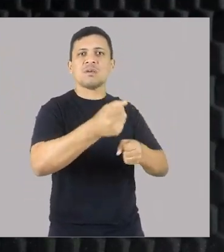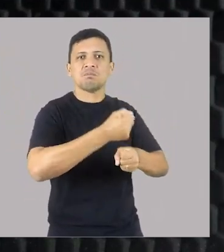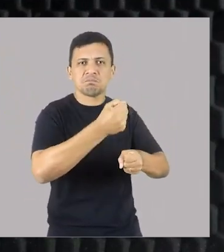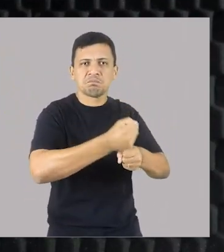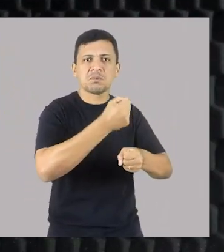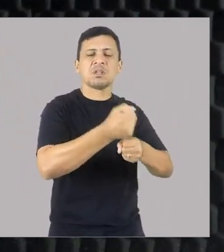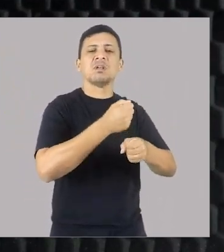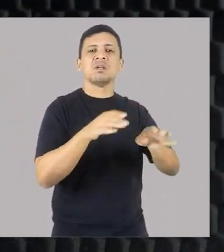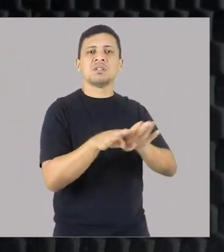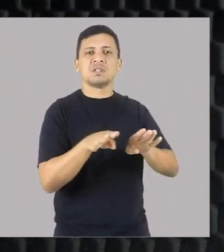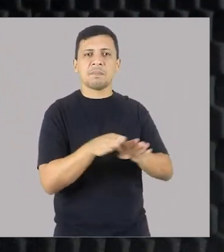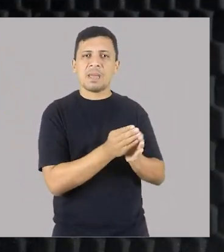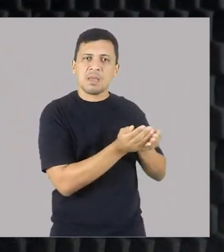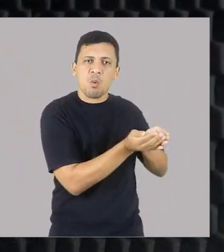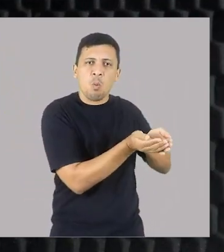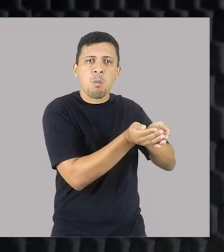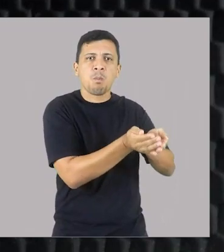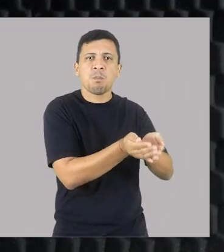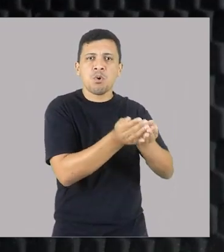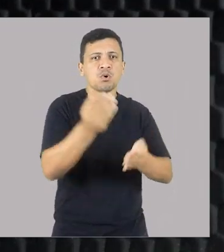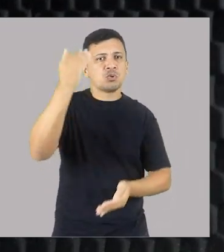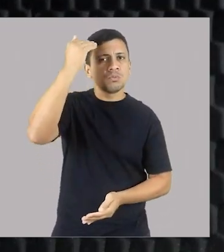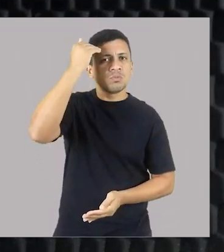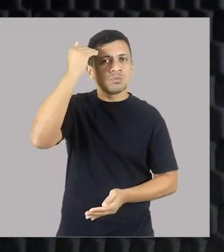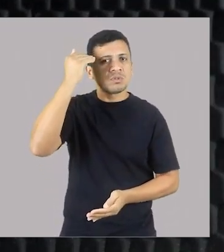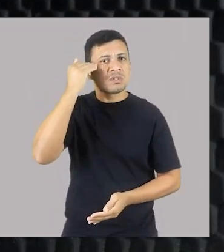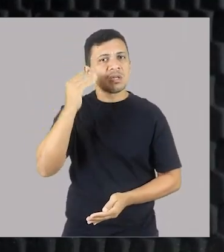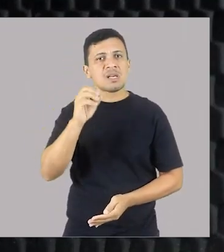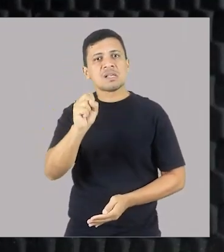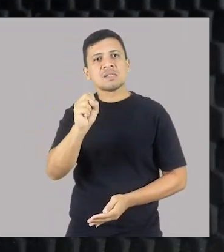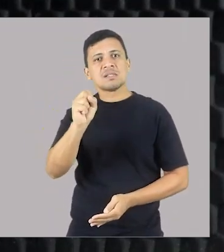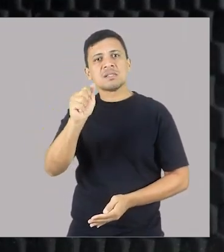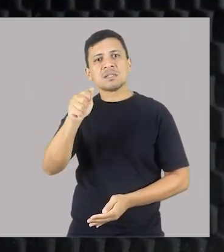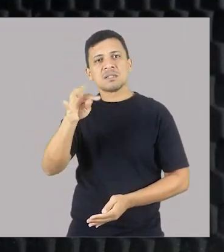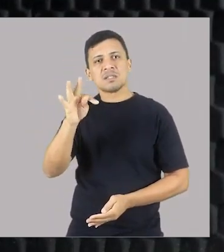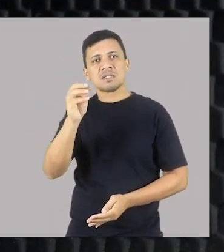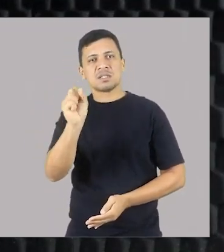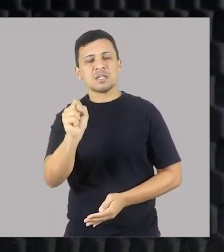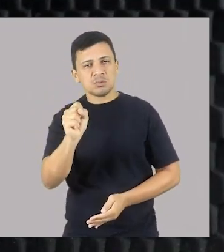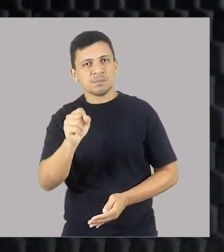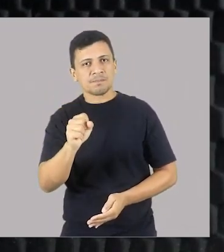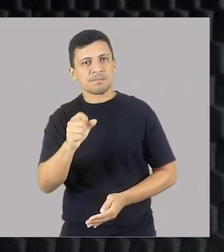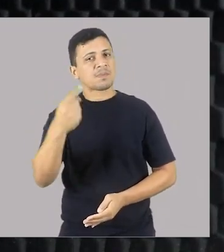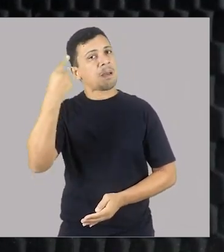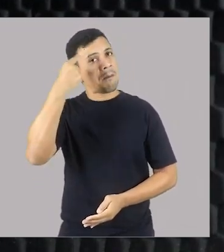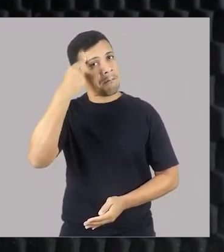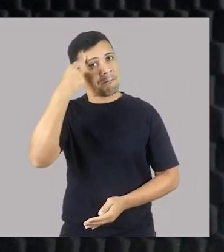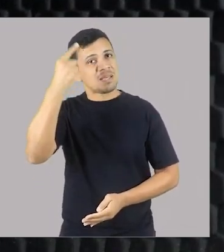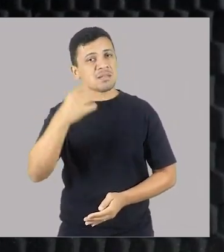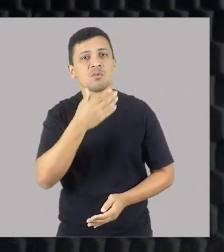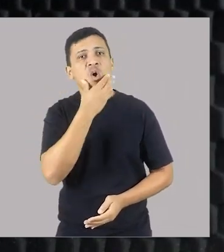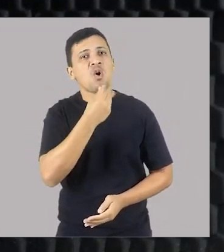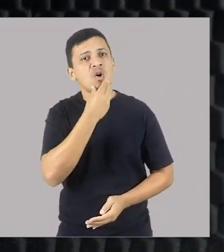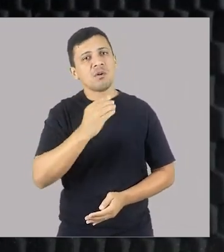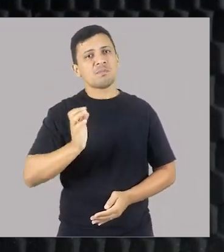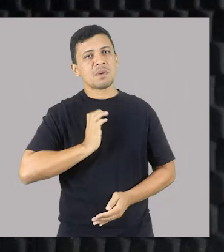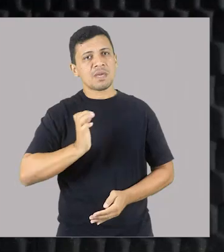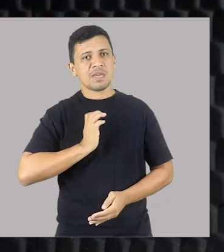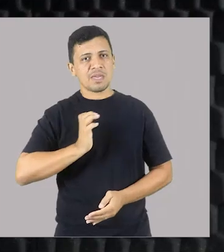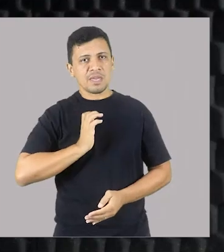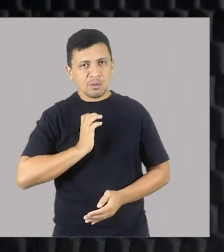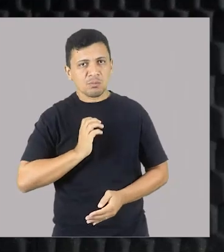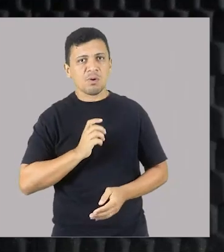Santos, por conta de uma mentalidade dos barões do café, ali dessa região do Oeste Paulista, que até divulgaram